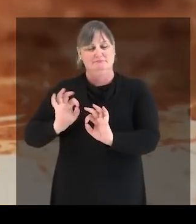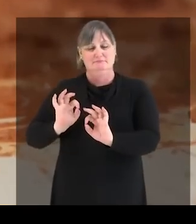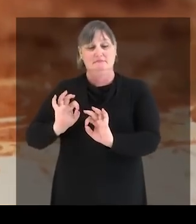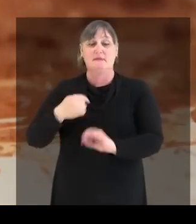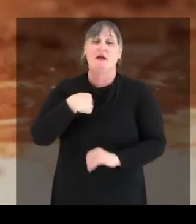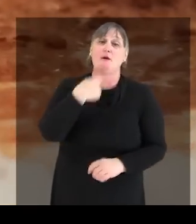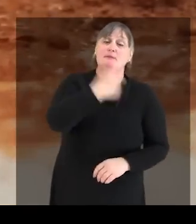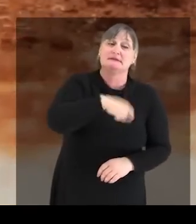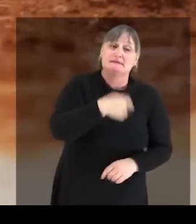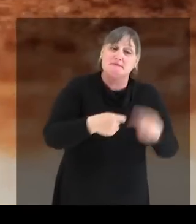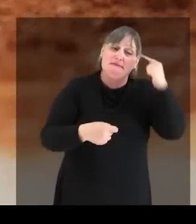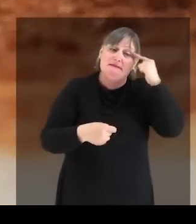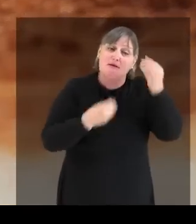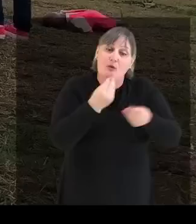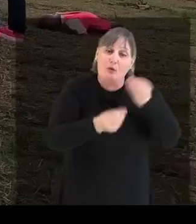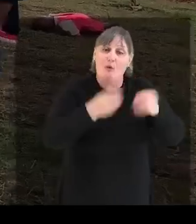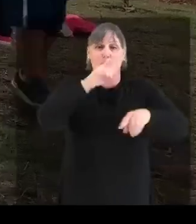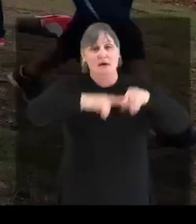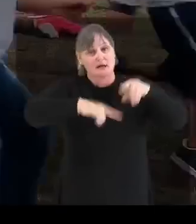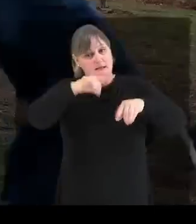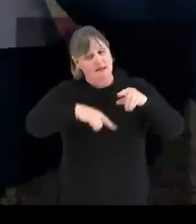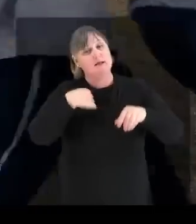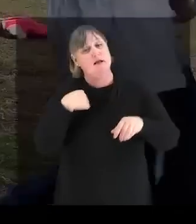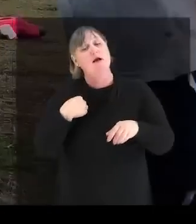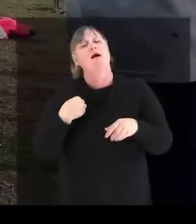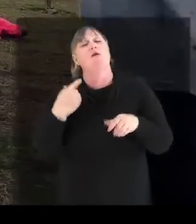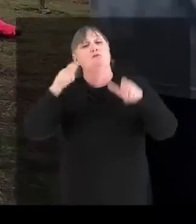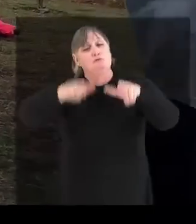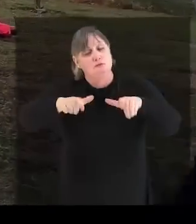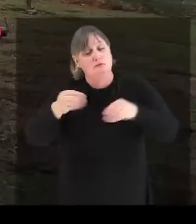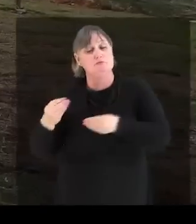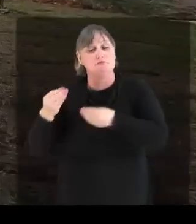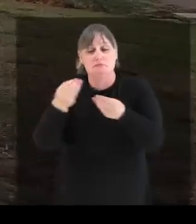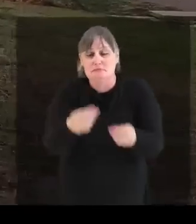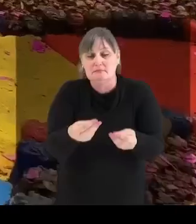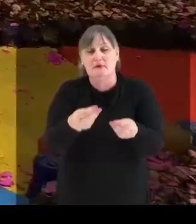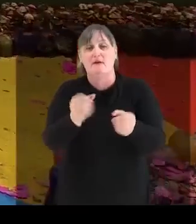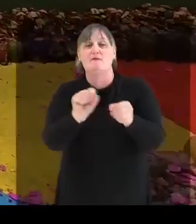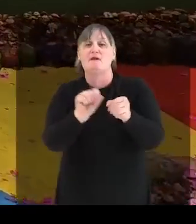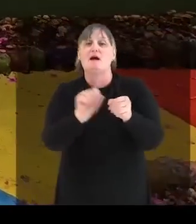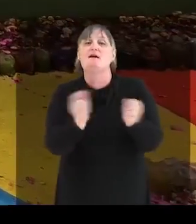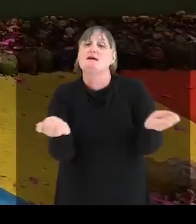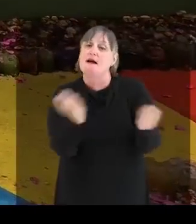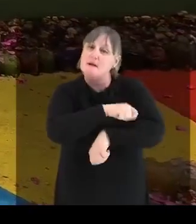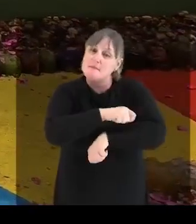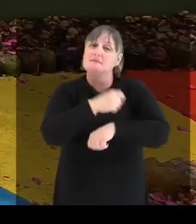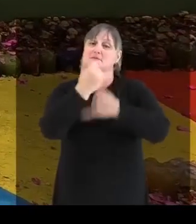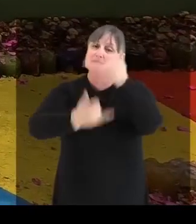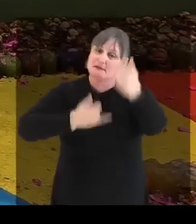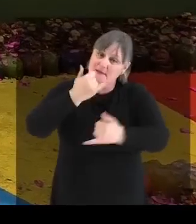eu precisava pensar muito nos materiais que eu levaria para esses espaços para possibilitar